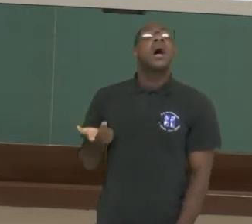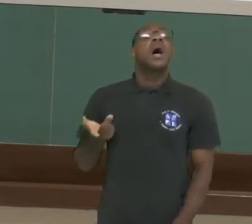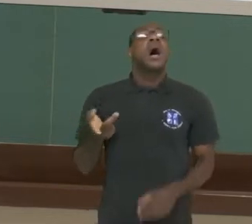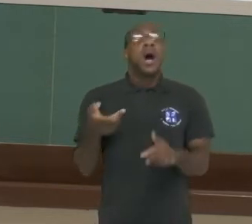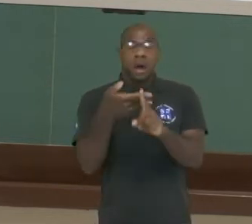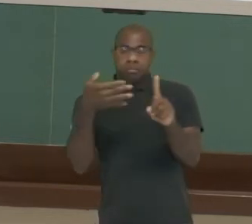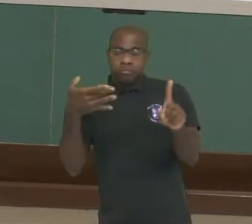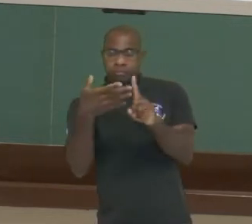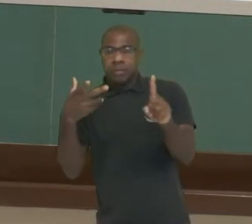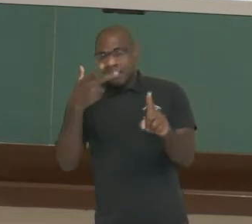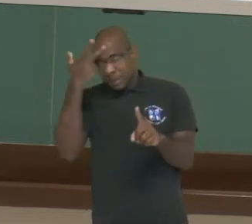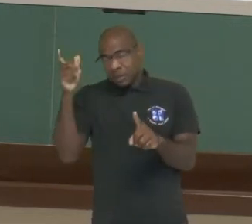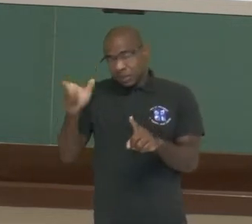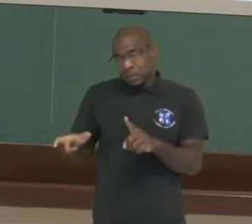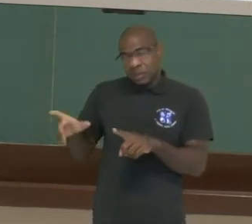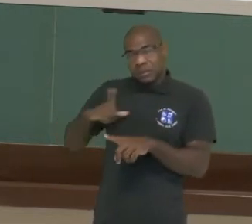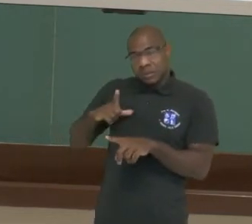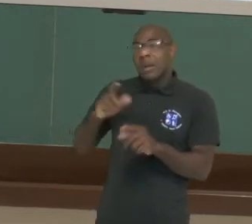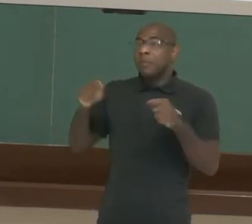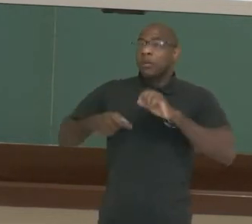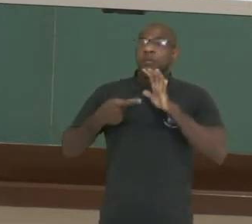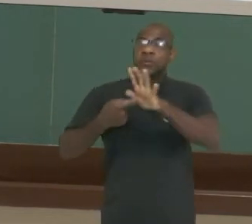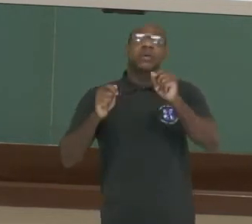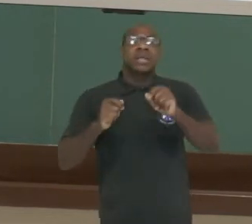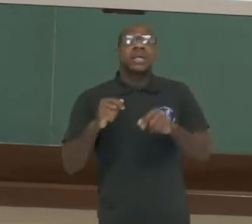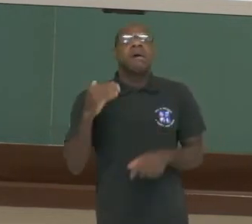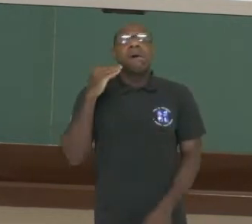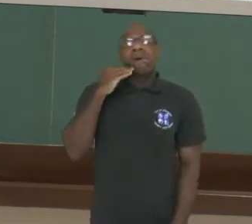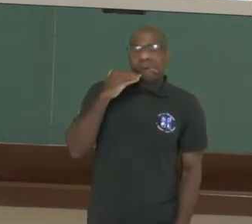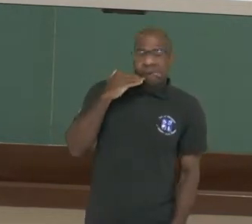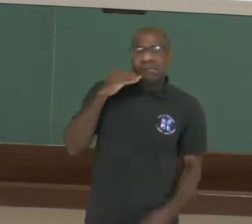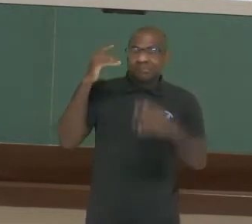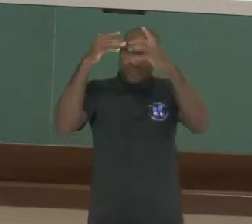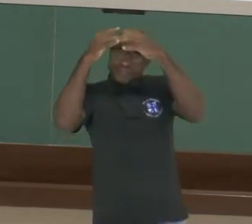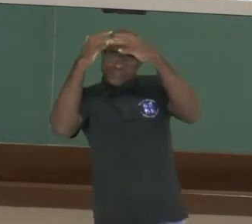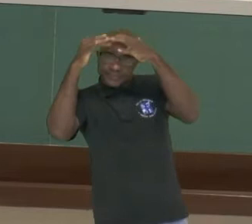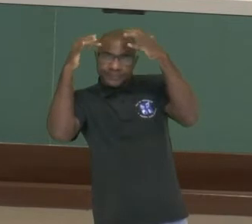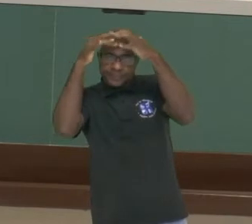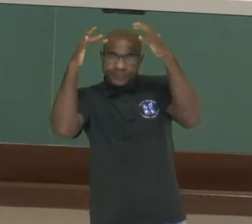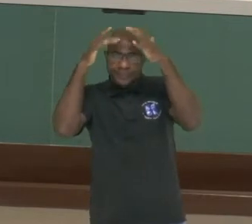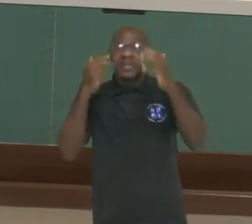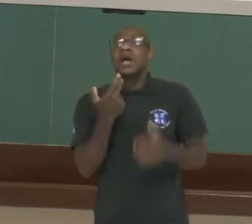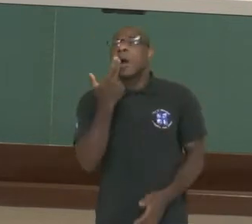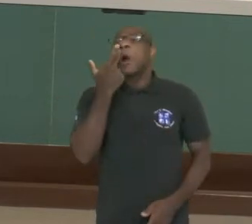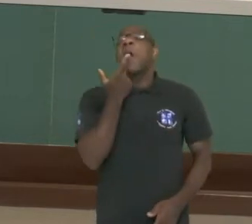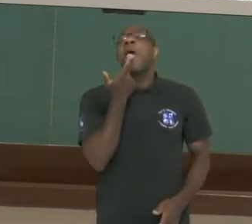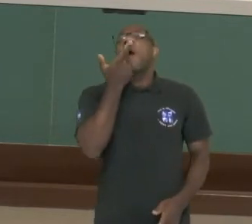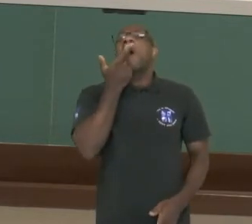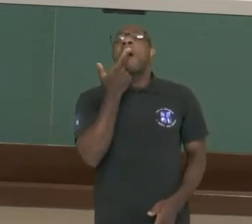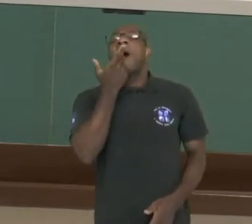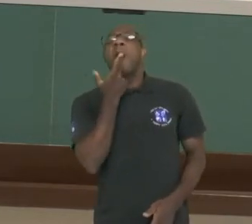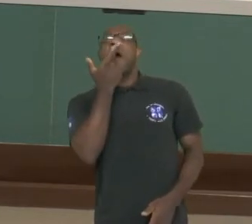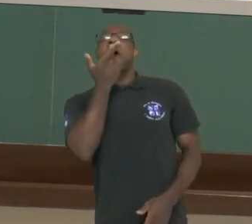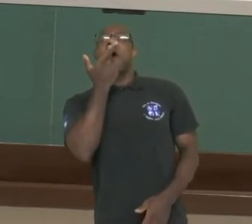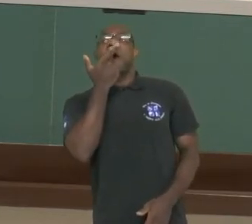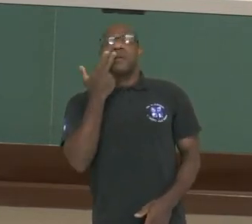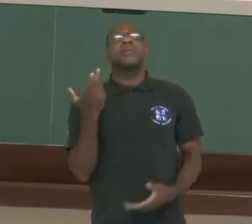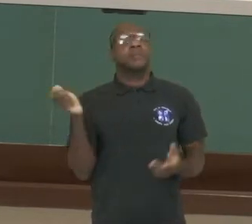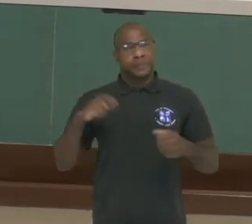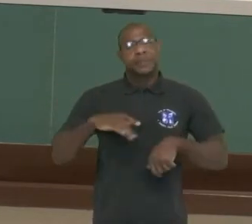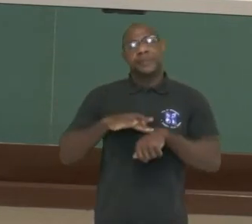podem apresentar má formação no sistema nervoso, o lábio leporino, que é daquela imagem que nós